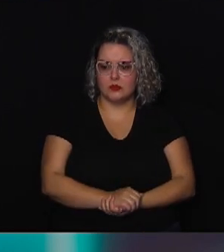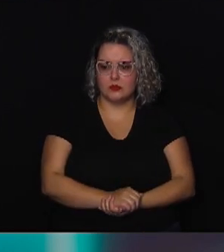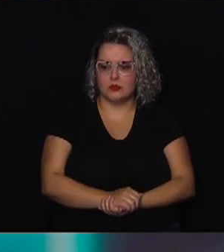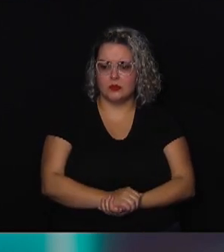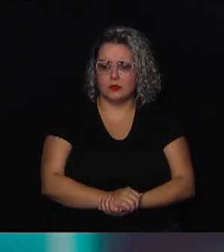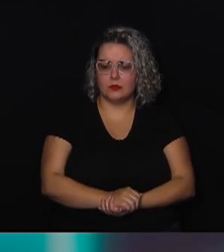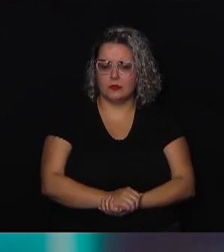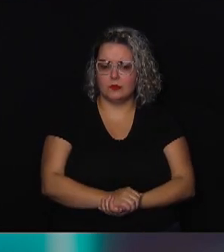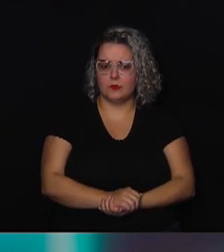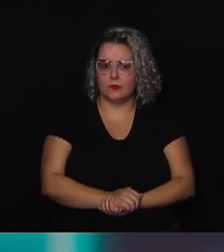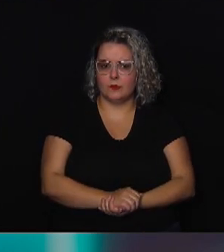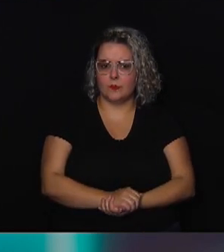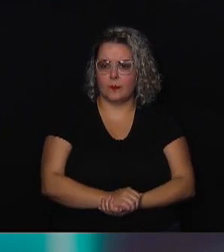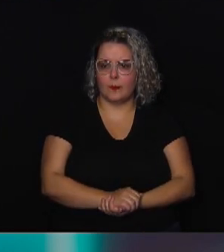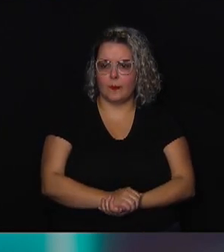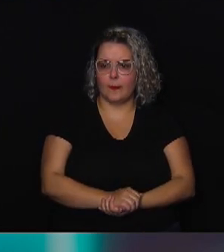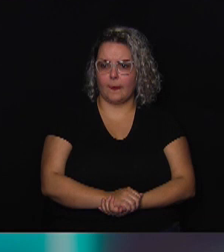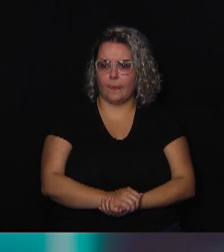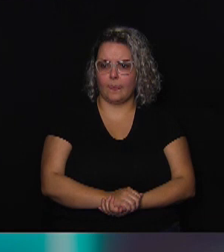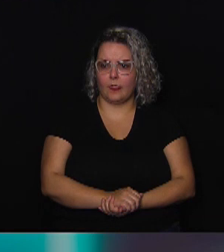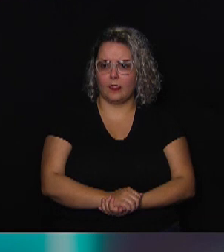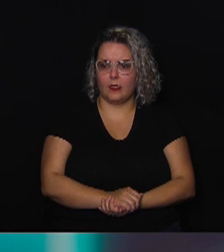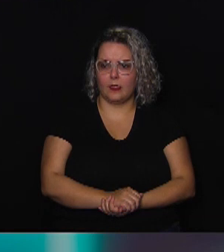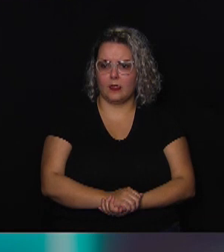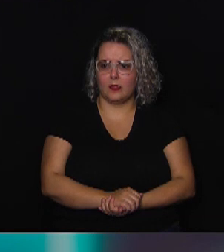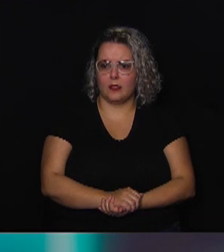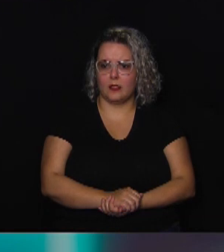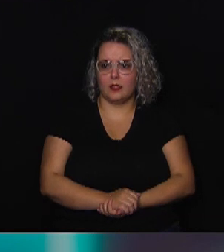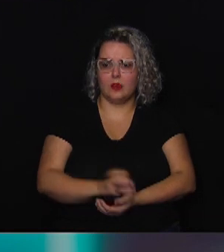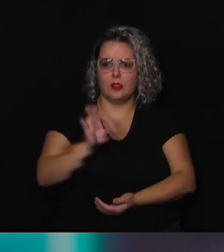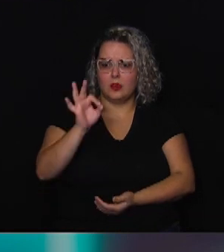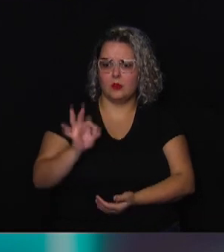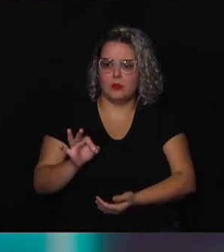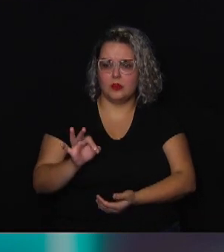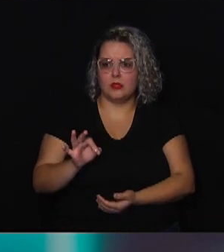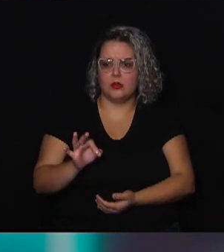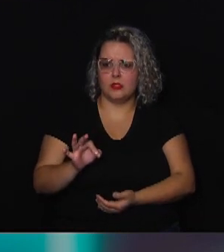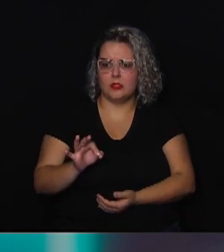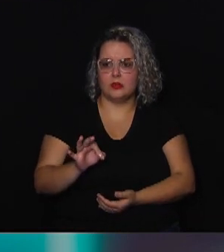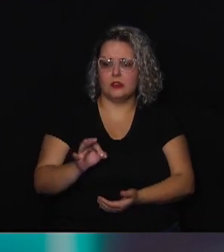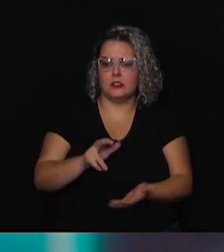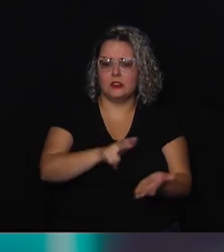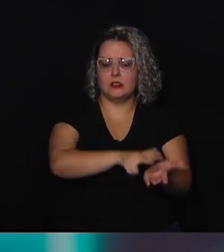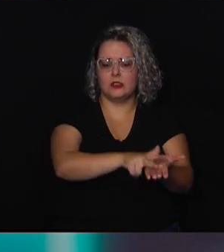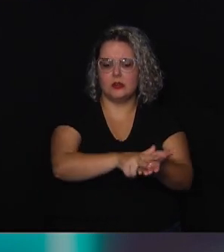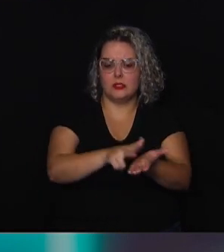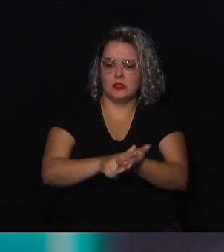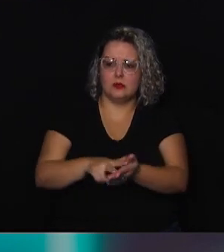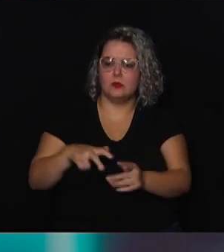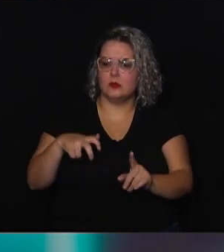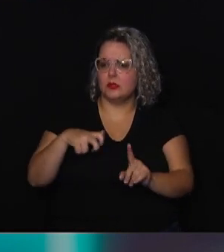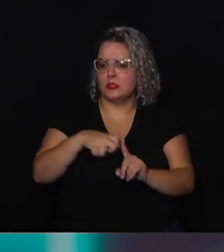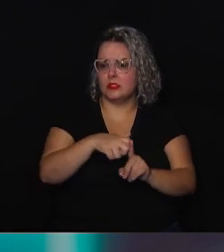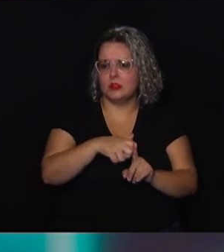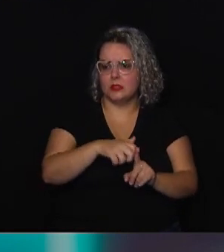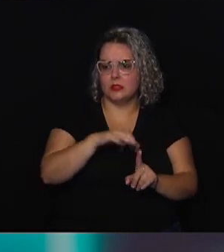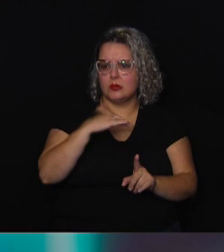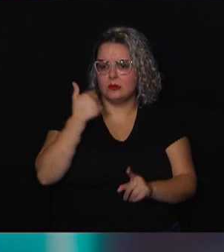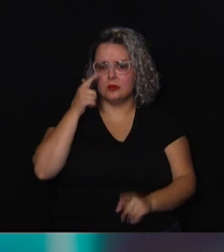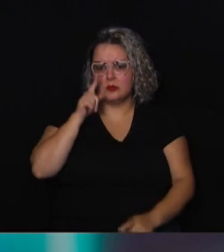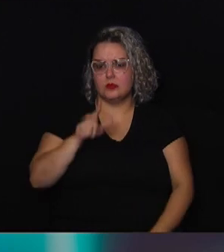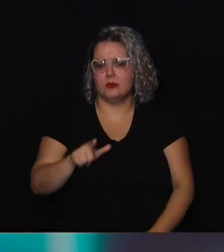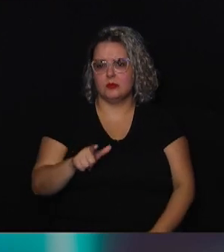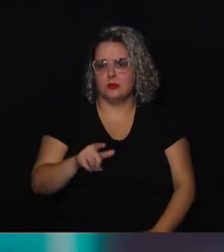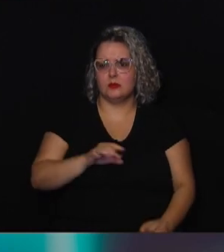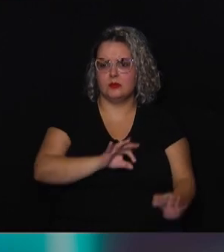Então, nós temos indicadores como, por exemplo, proporção de acesso hospitalar de residentes que foram a óbito por acidente, nós conseguimos alcançar, o